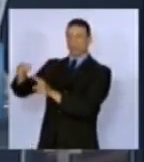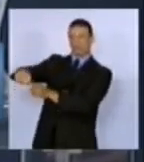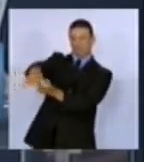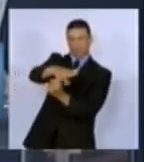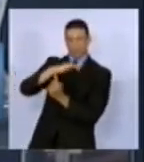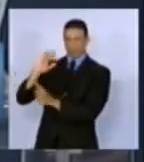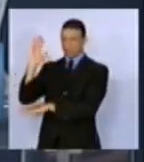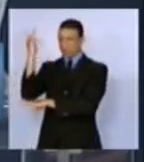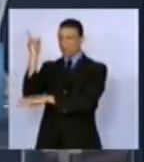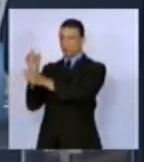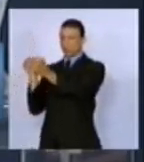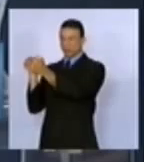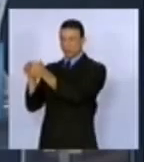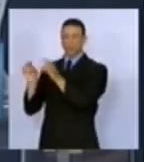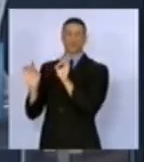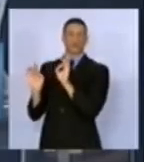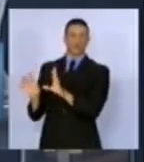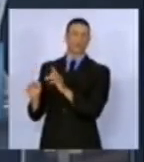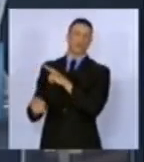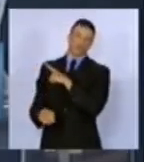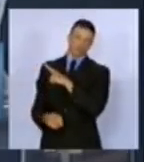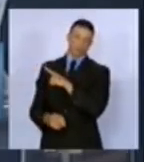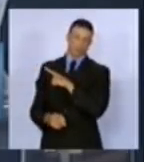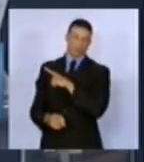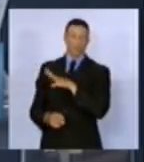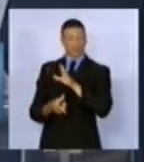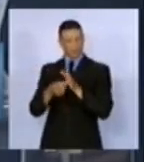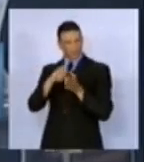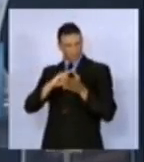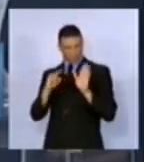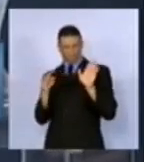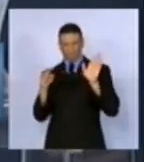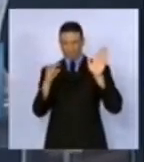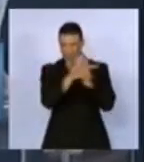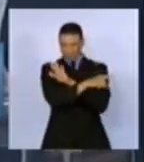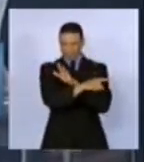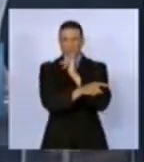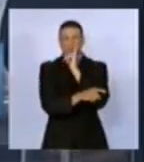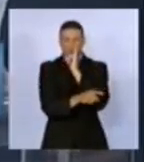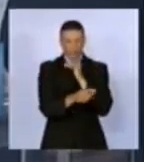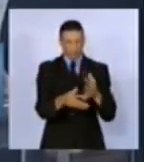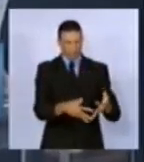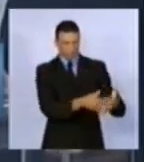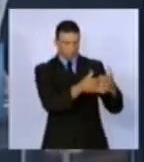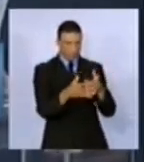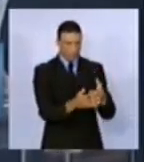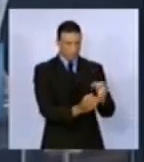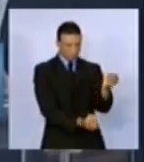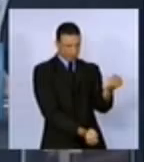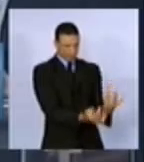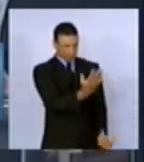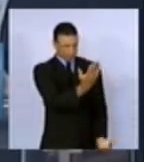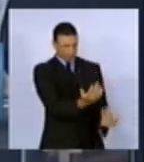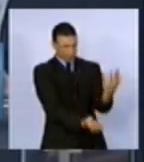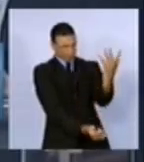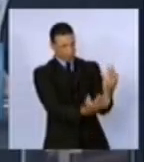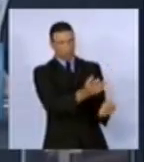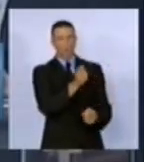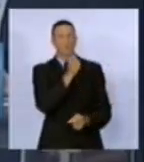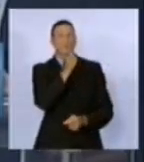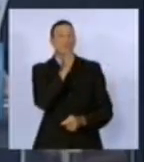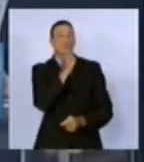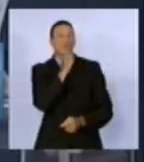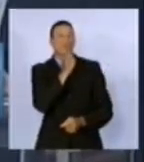relação à aquela primeira pergunta eh se a a eh o uso da colheita sem queima abriria mais mercados